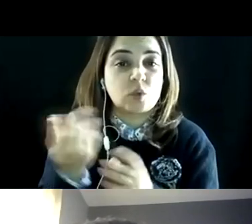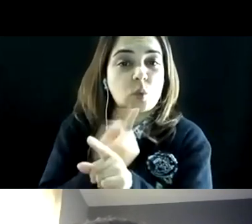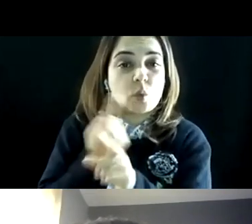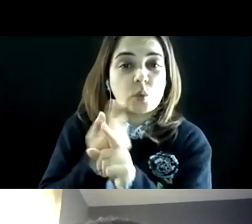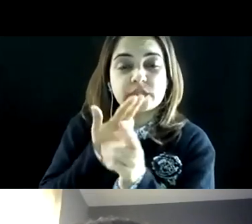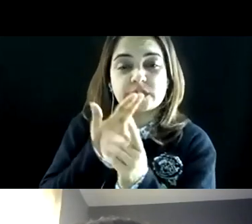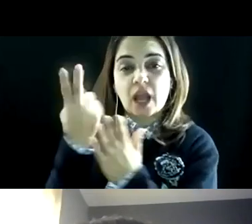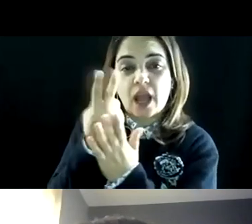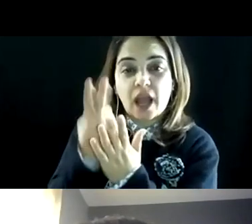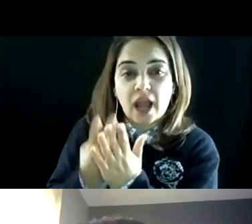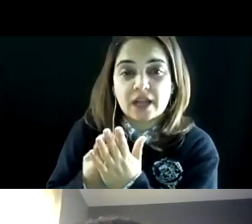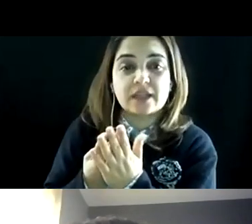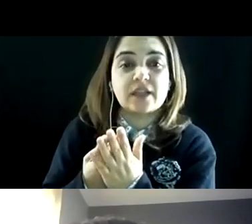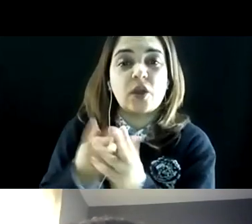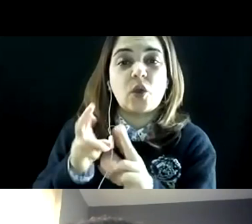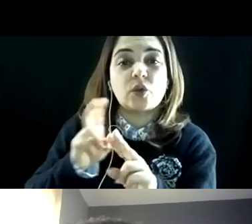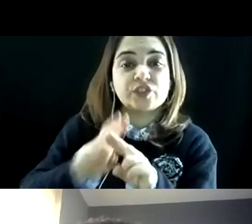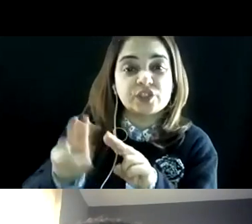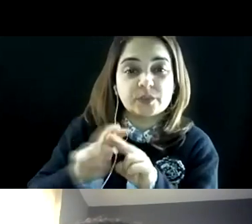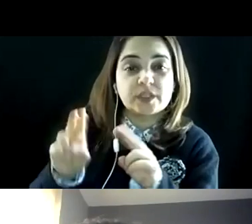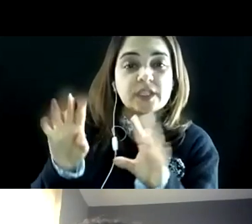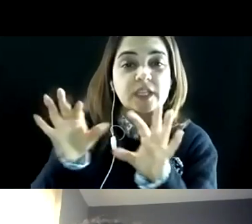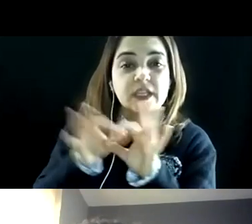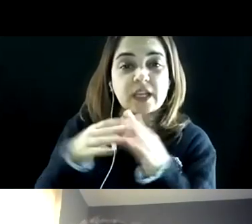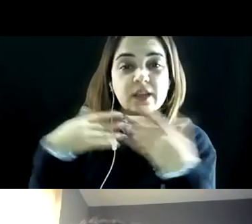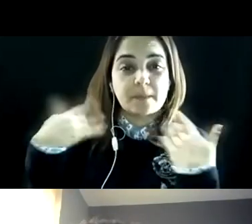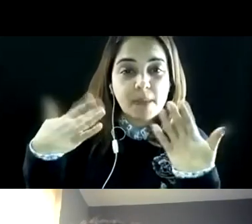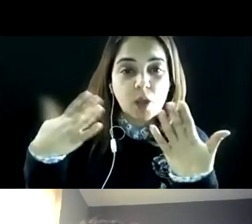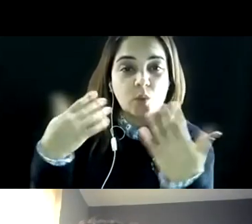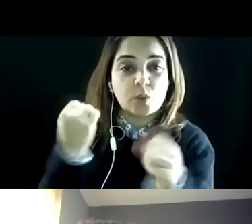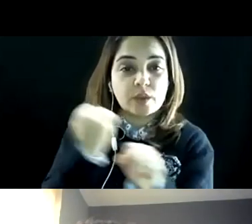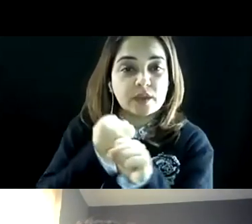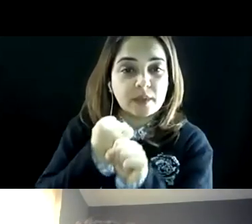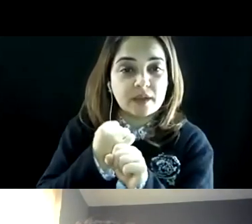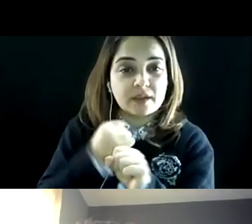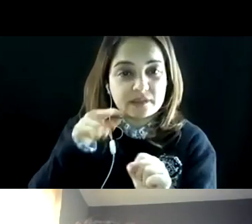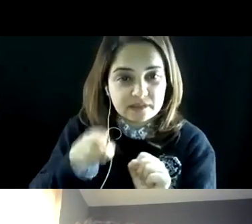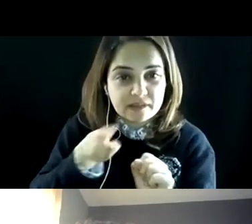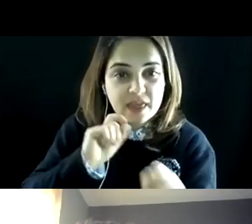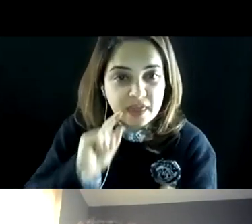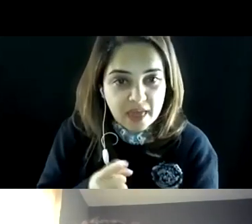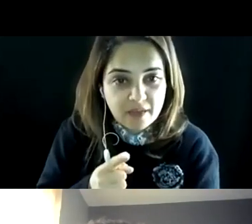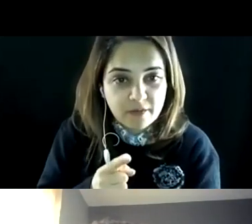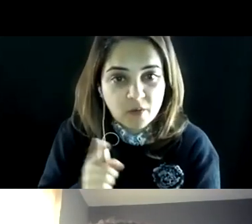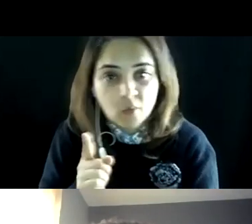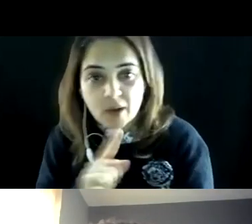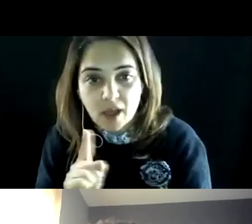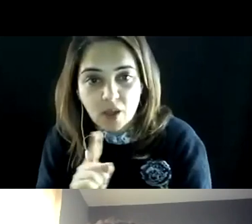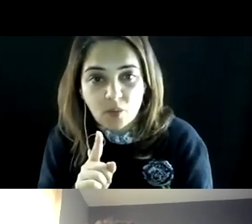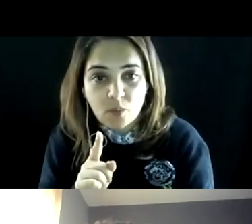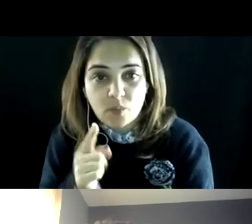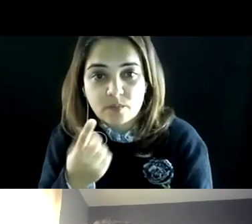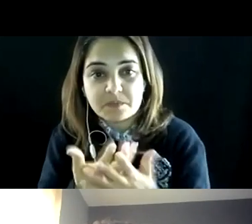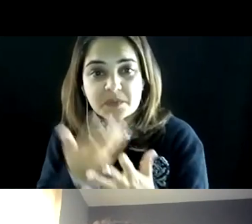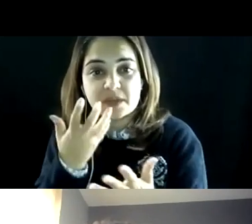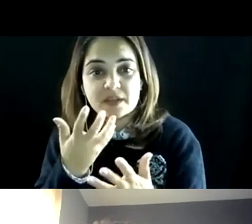artístico, mais relacionado com a manualidade, não deveriam também elas próprias ter uma outra relevância que